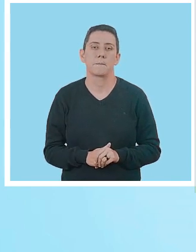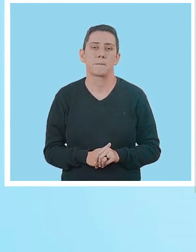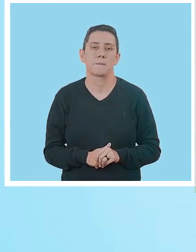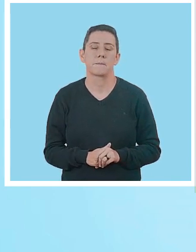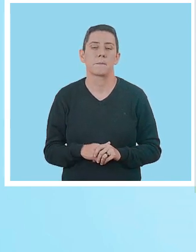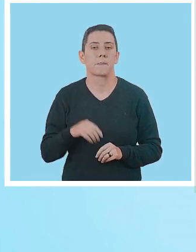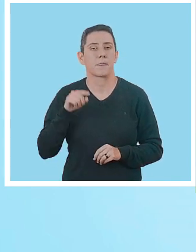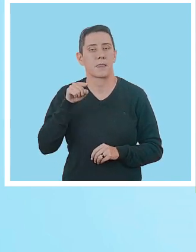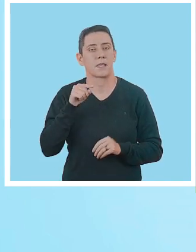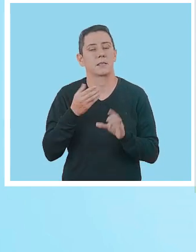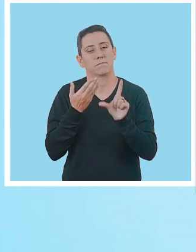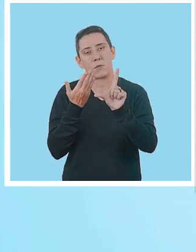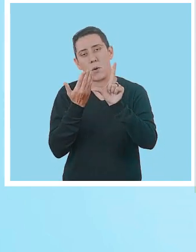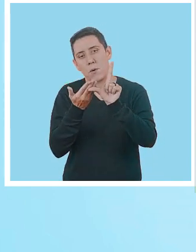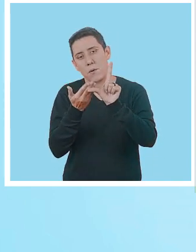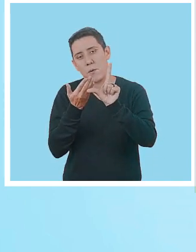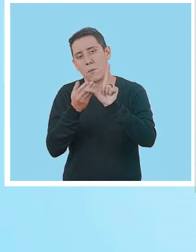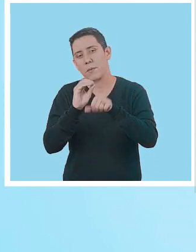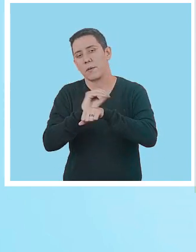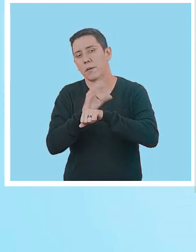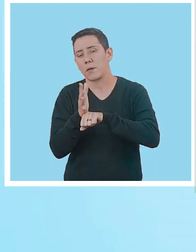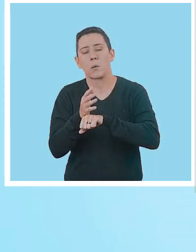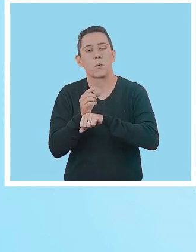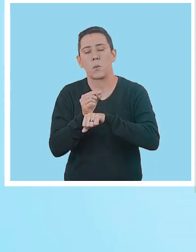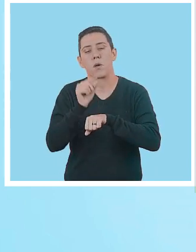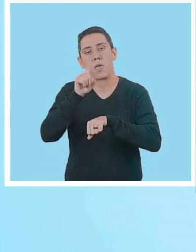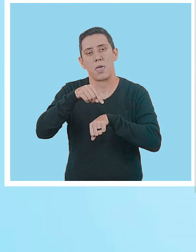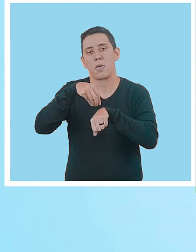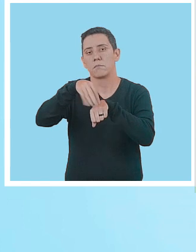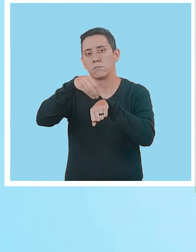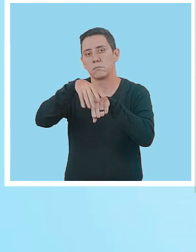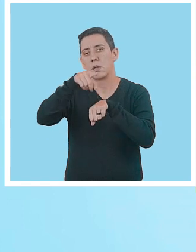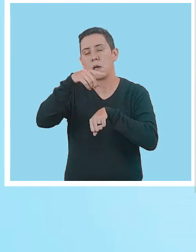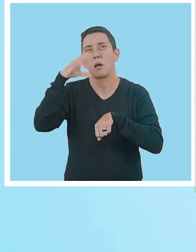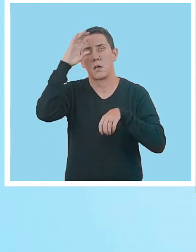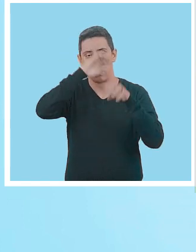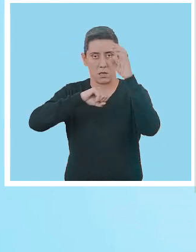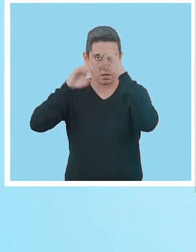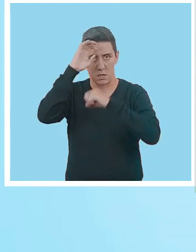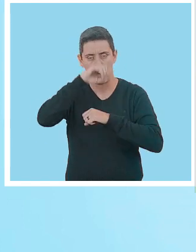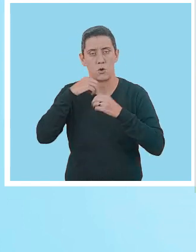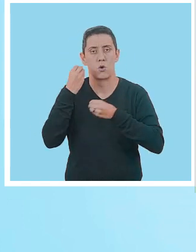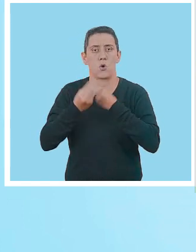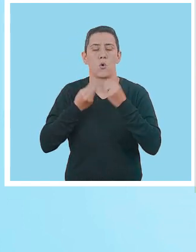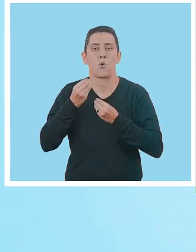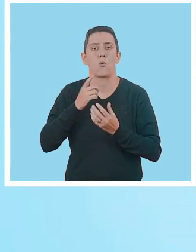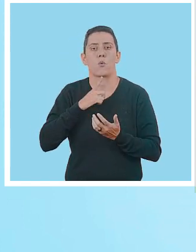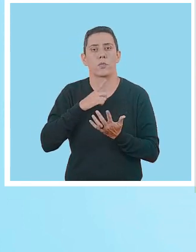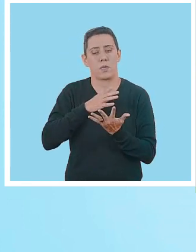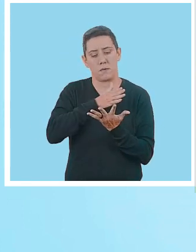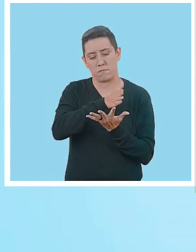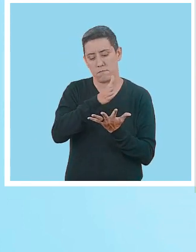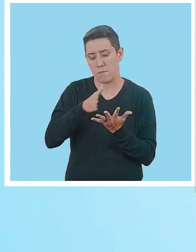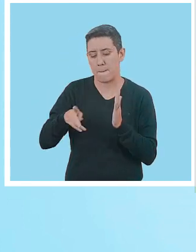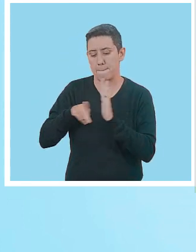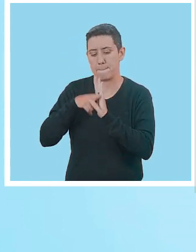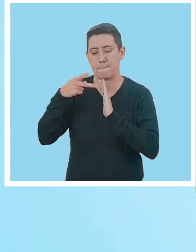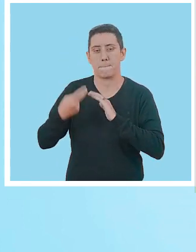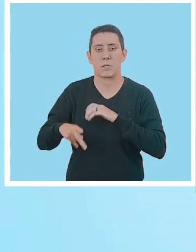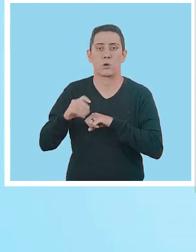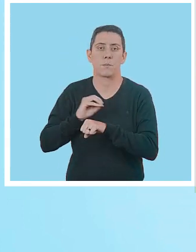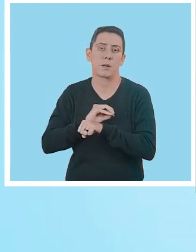Open Class né trazer um pouco de conhecimento sobre os setores né que a água e a tua